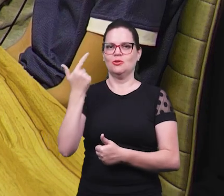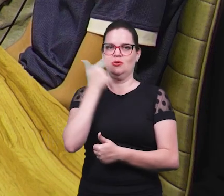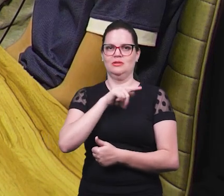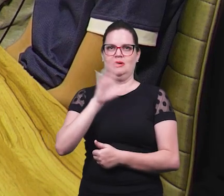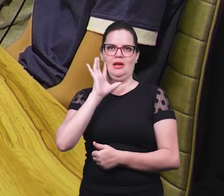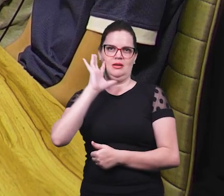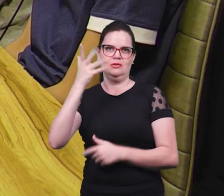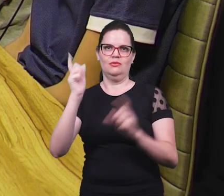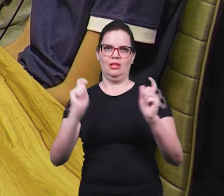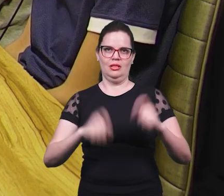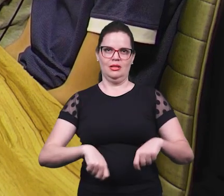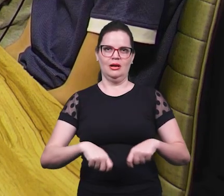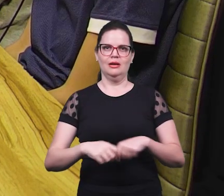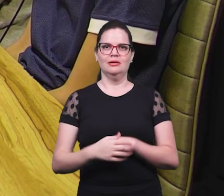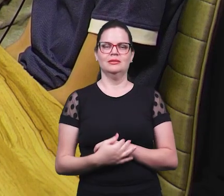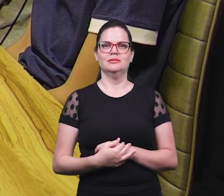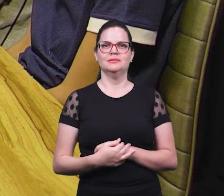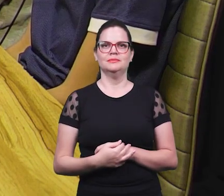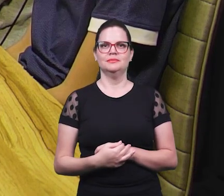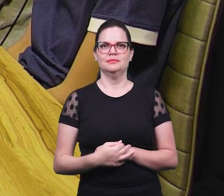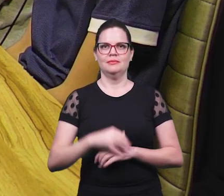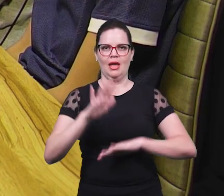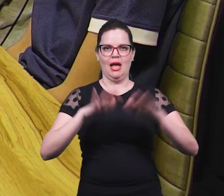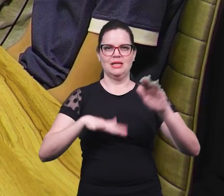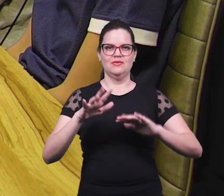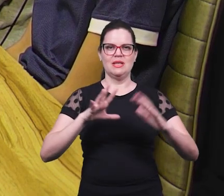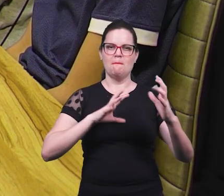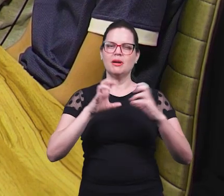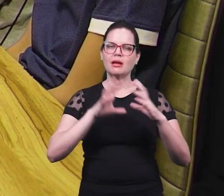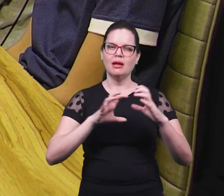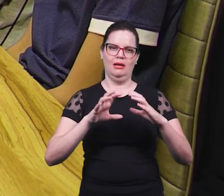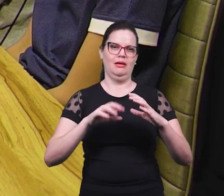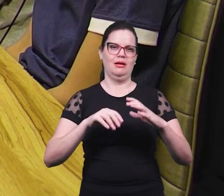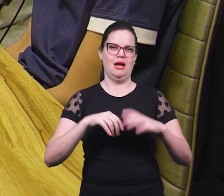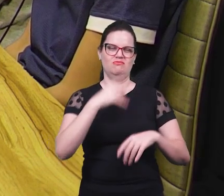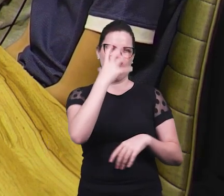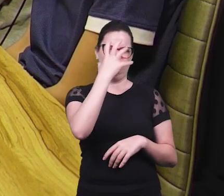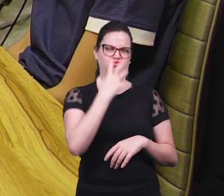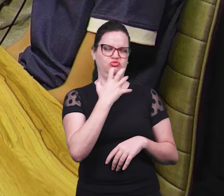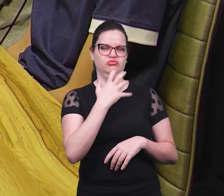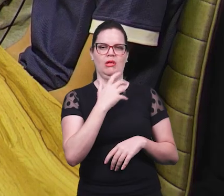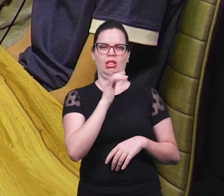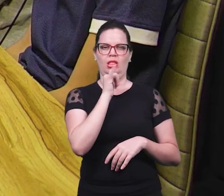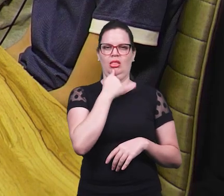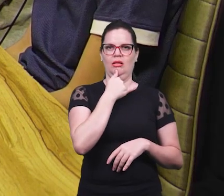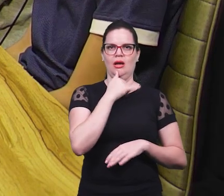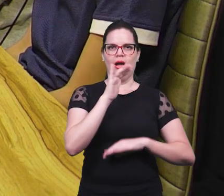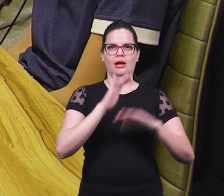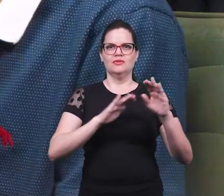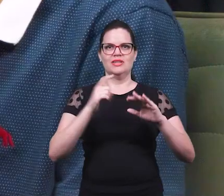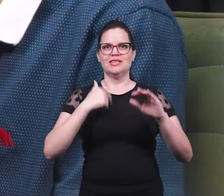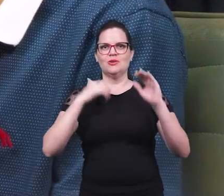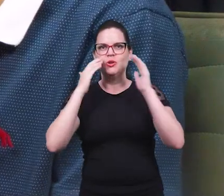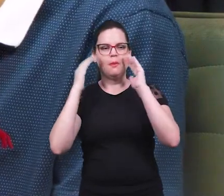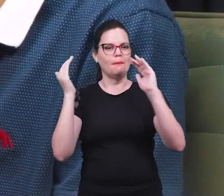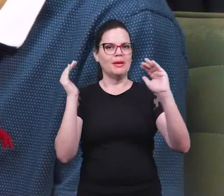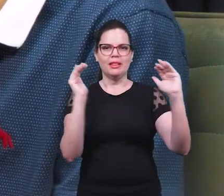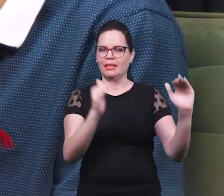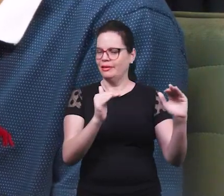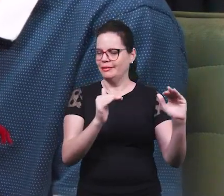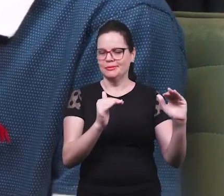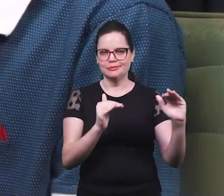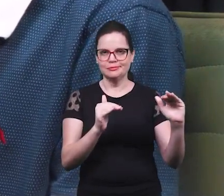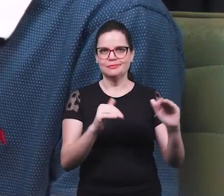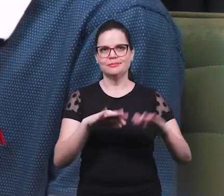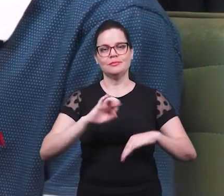resolver. Então, em brigas, às vezes, que acontecem, quando às vezes eu desobedeço meu pai e minha mãe, ou quando às